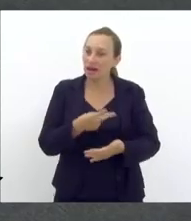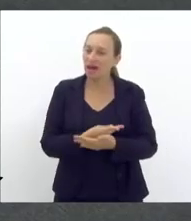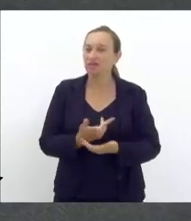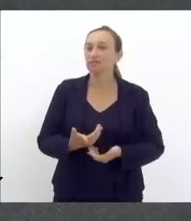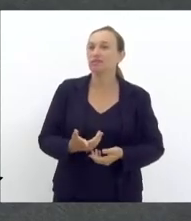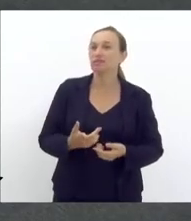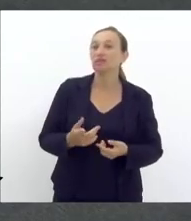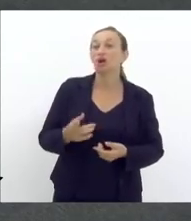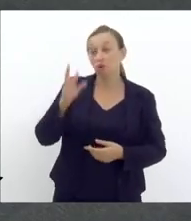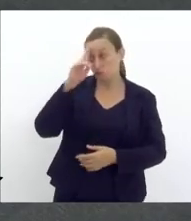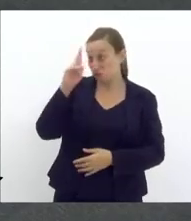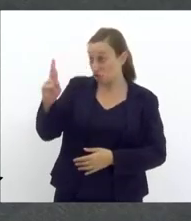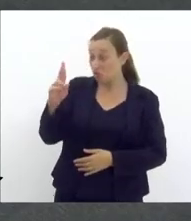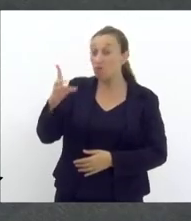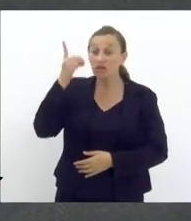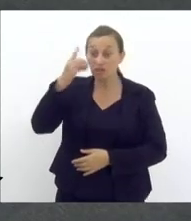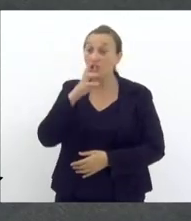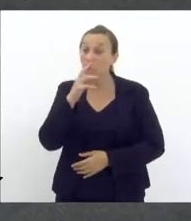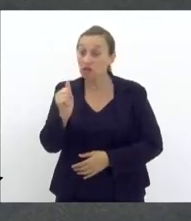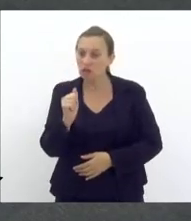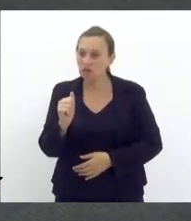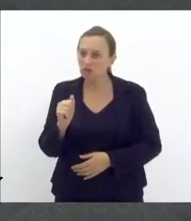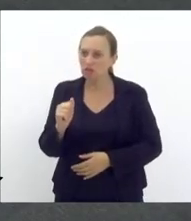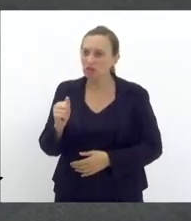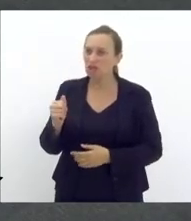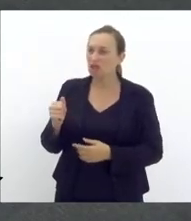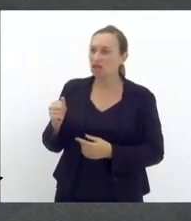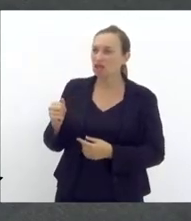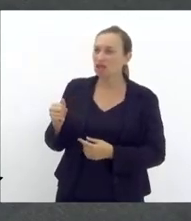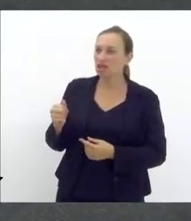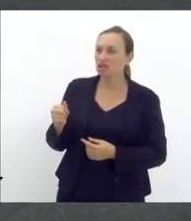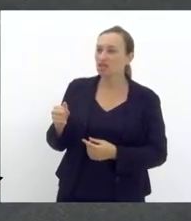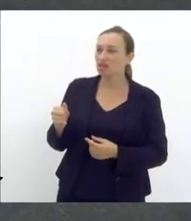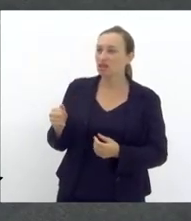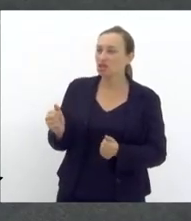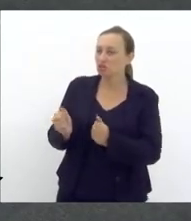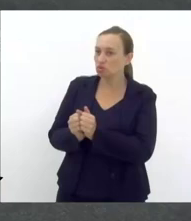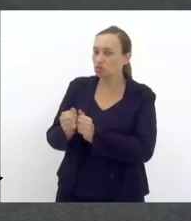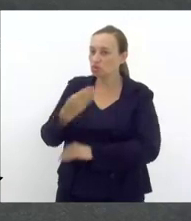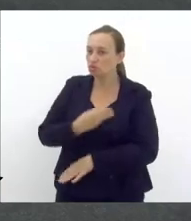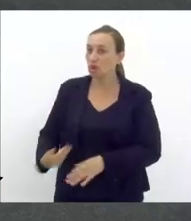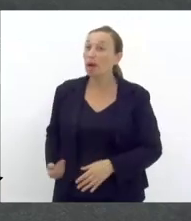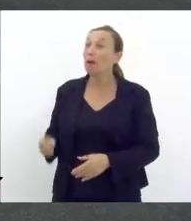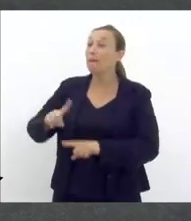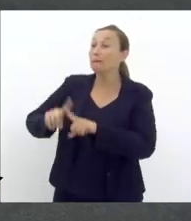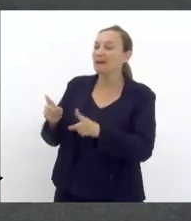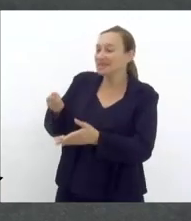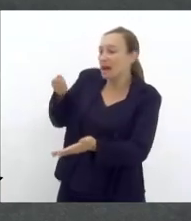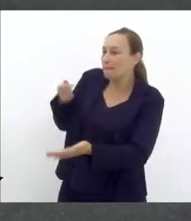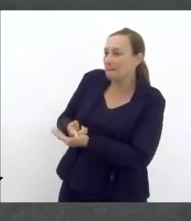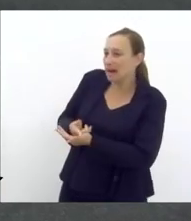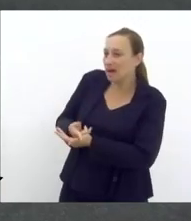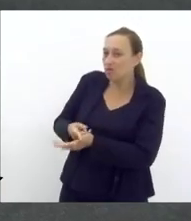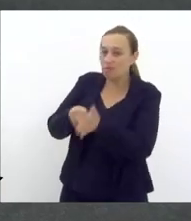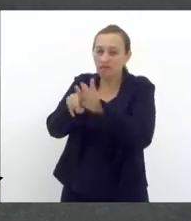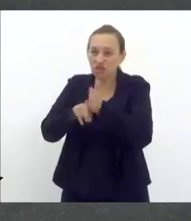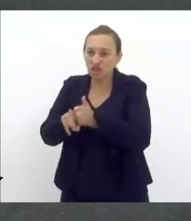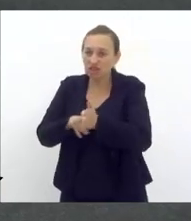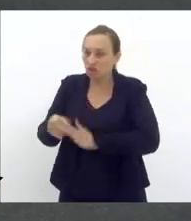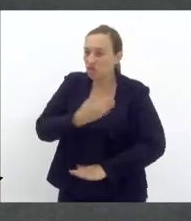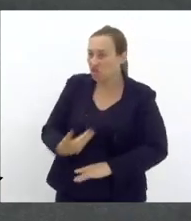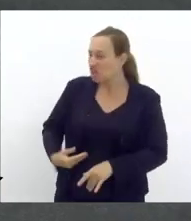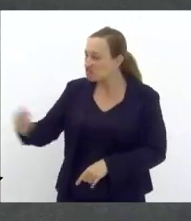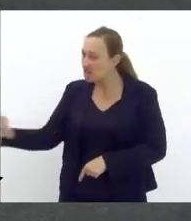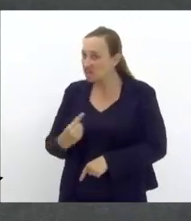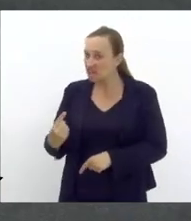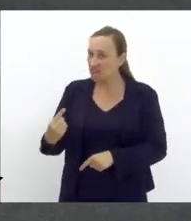contribuinte vossa excelência e deputado Rodrigo Amorim sei que é cúmplice do Cláudio Castro mas é pago para fiscalizar o governador Então não vai vir